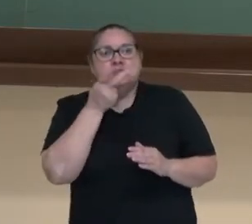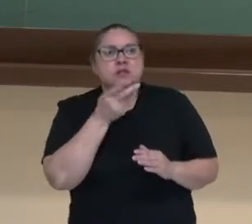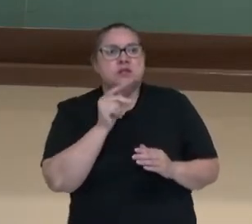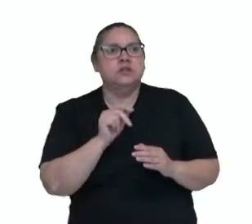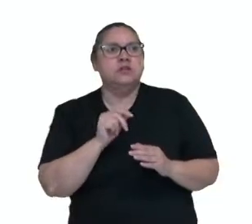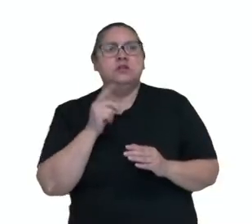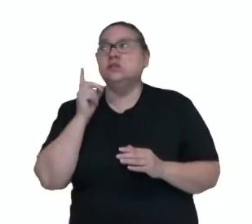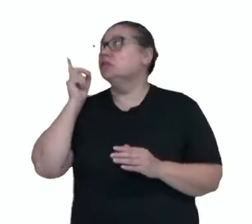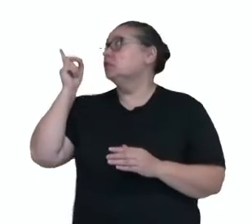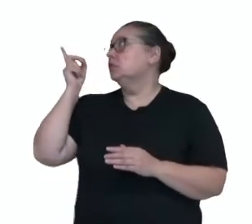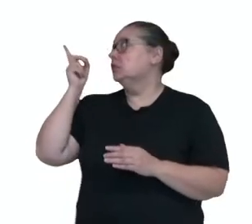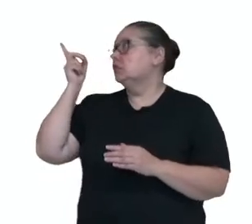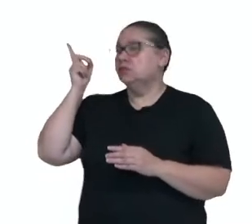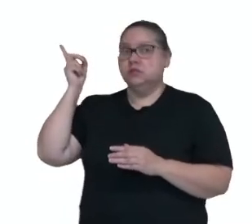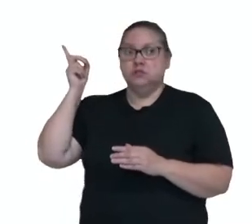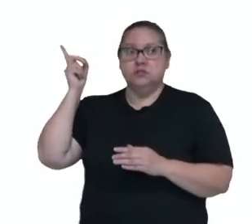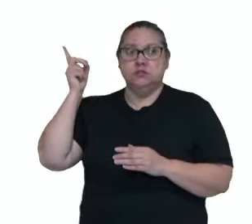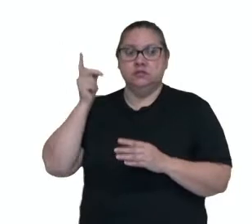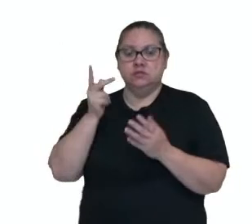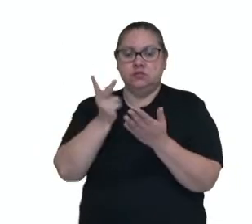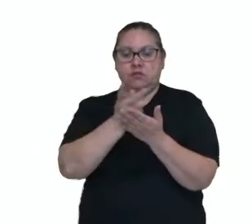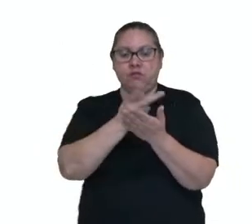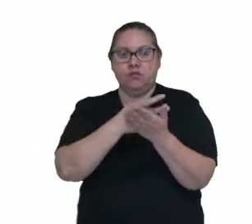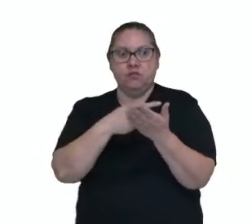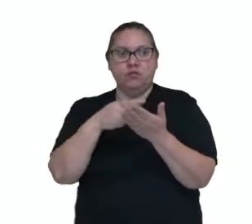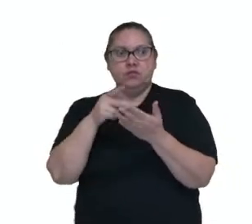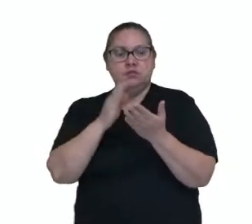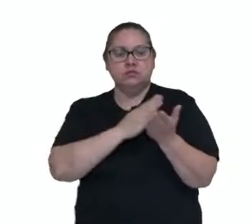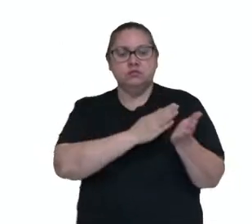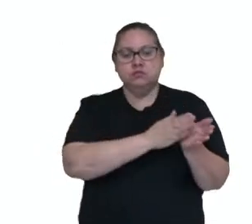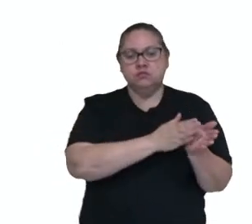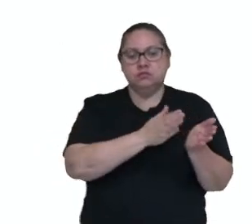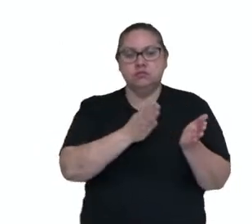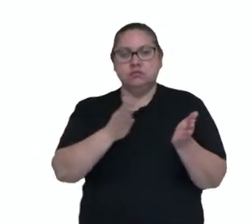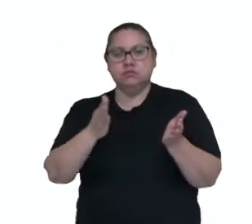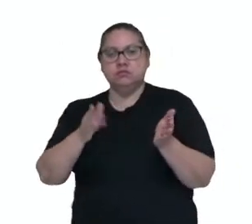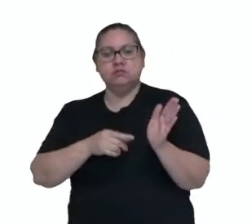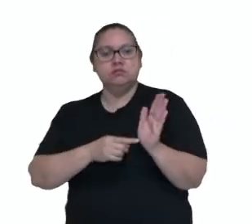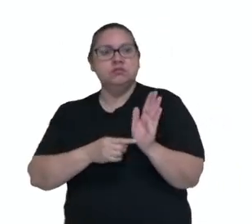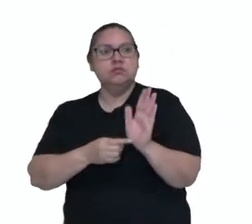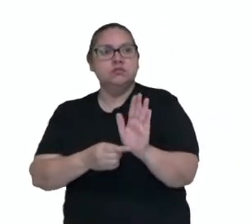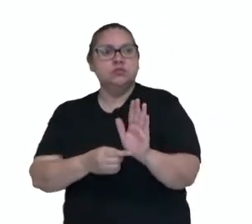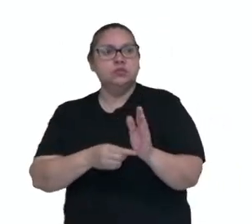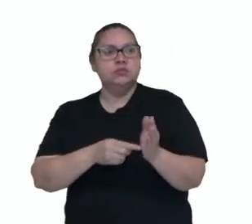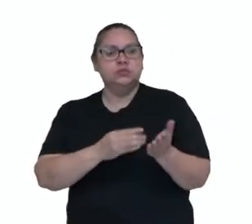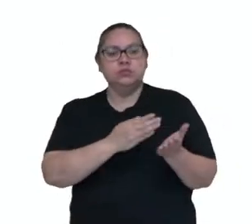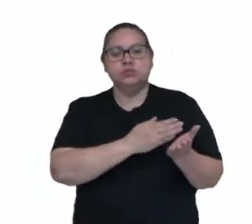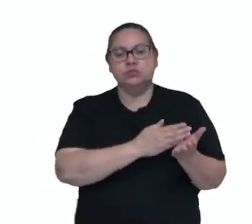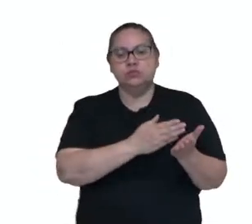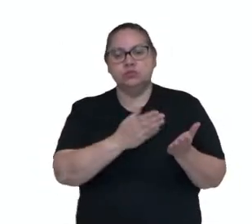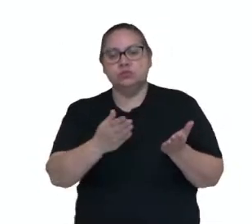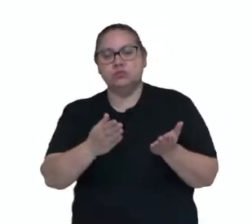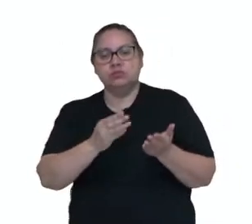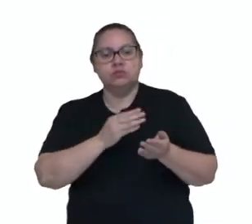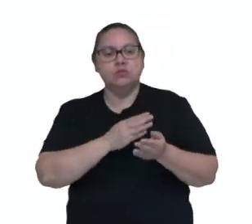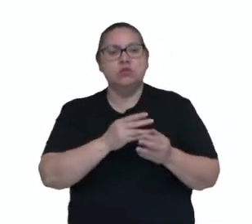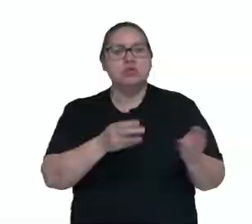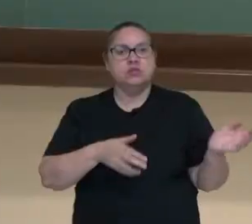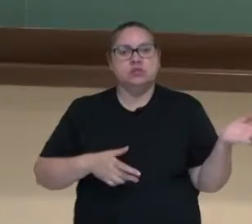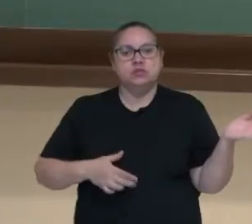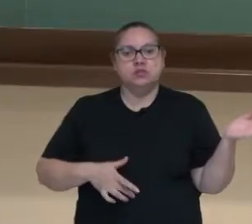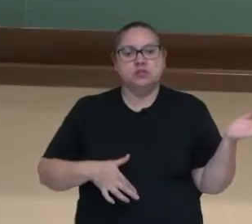Na iconografia bem aparece, o período retratado. Então, o período do trovadorismo é na